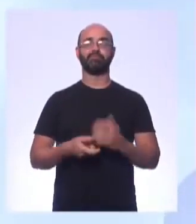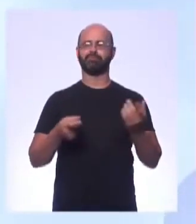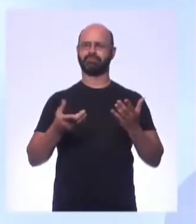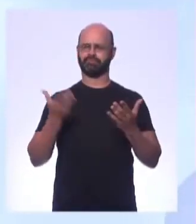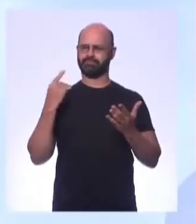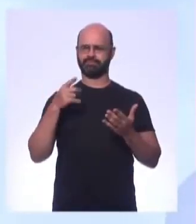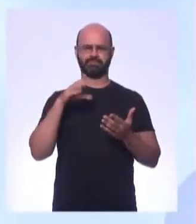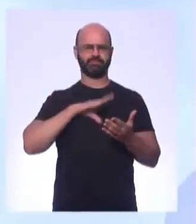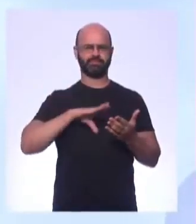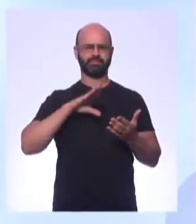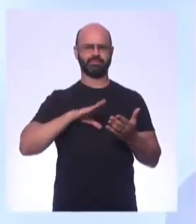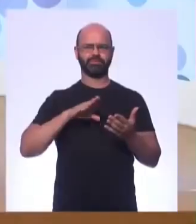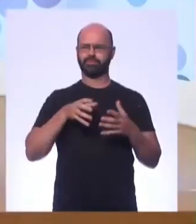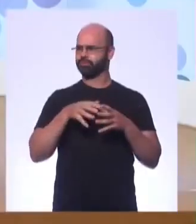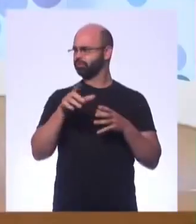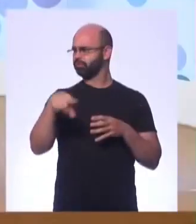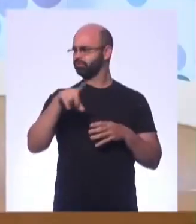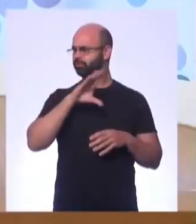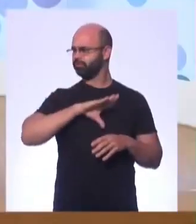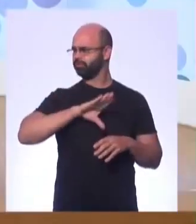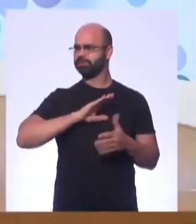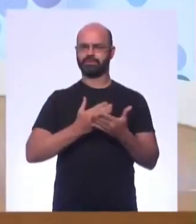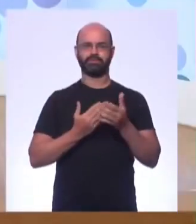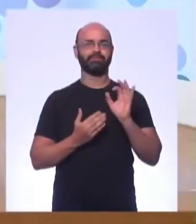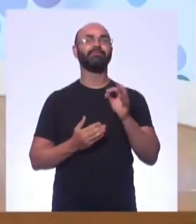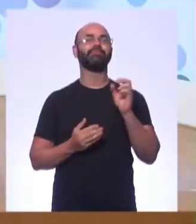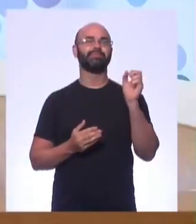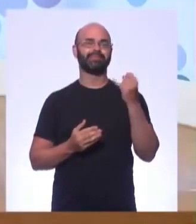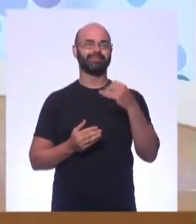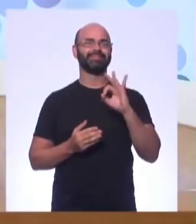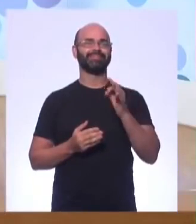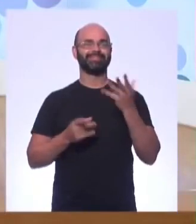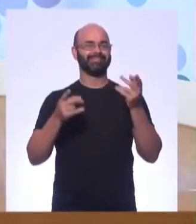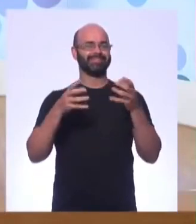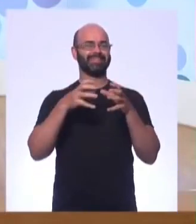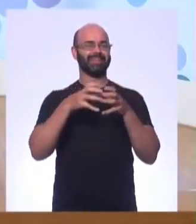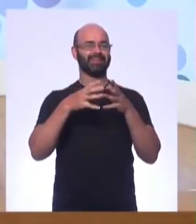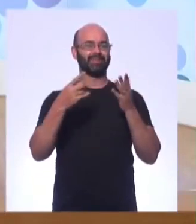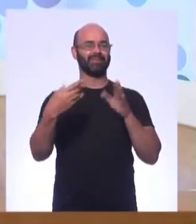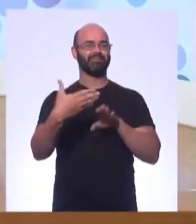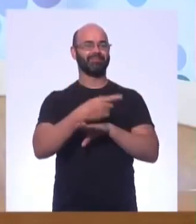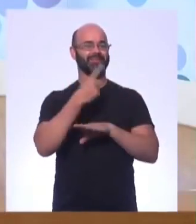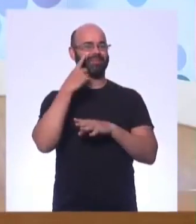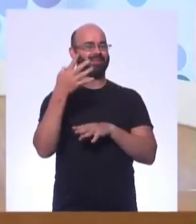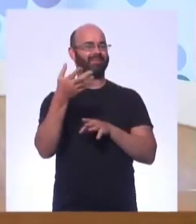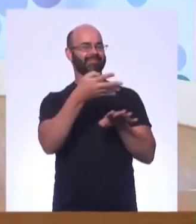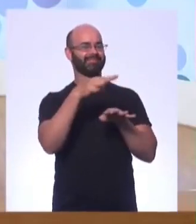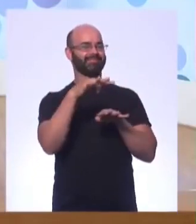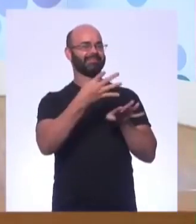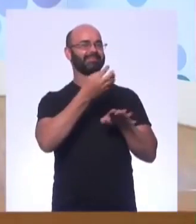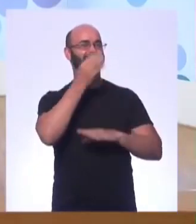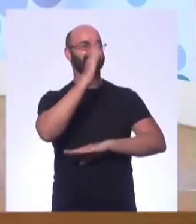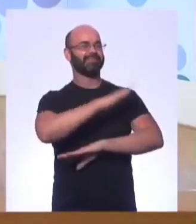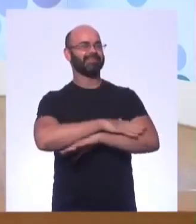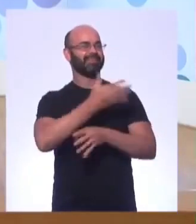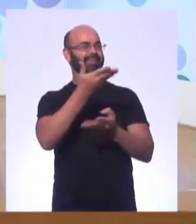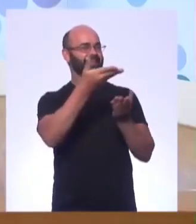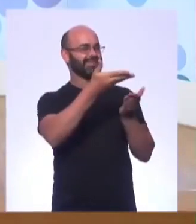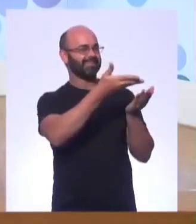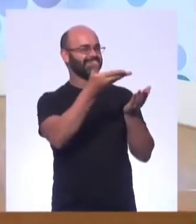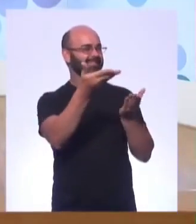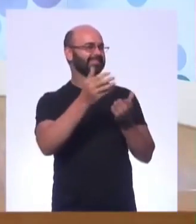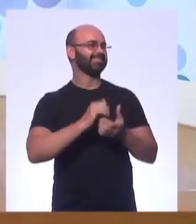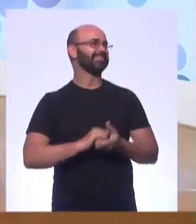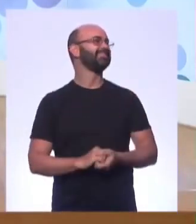né? Sim, tiveram uma... E olha eles aqui invadindo o nosso estúdio aqui também, ó. Boa tarde. Mauro,